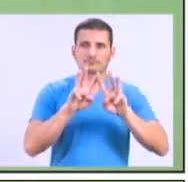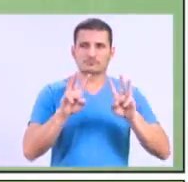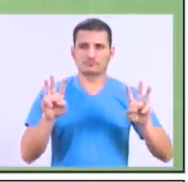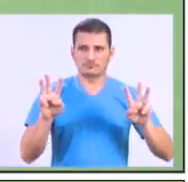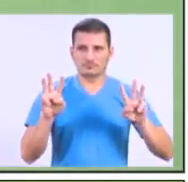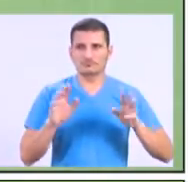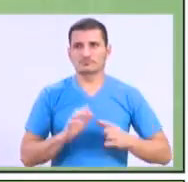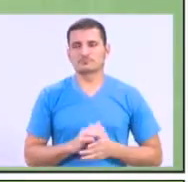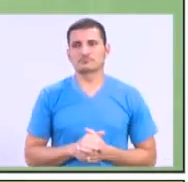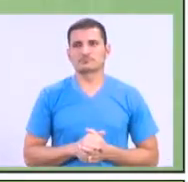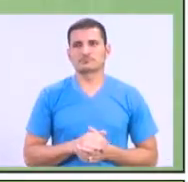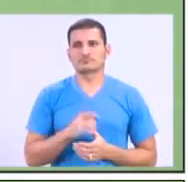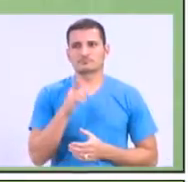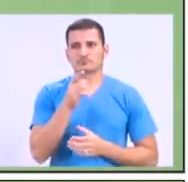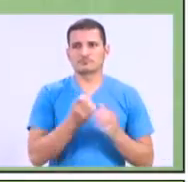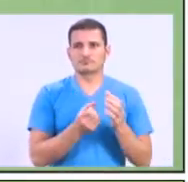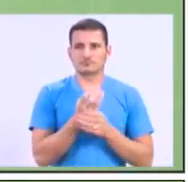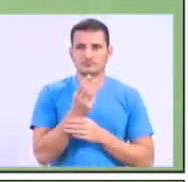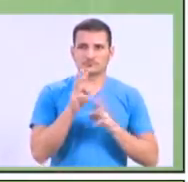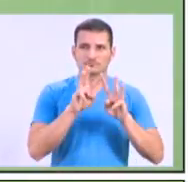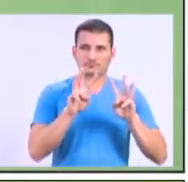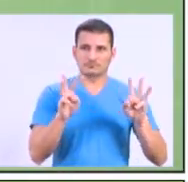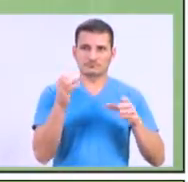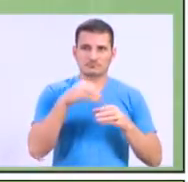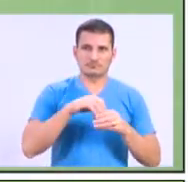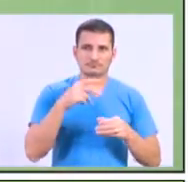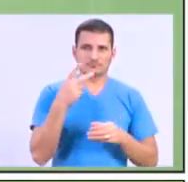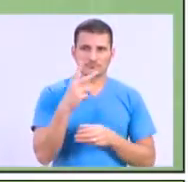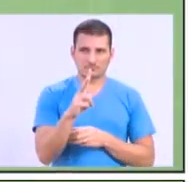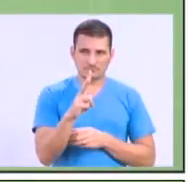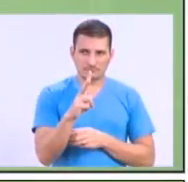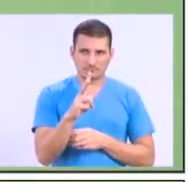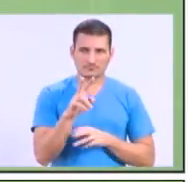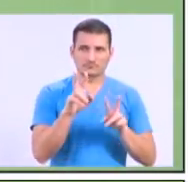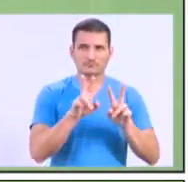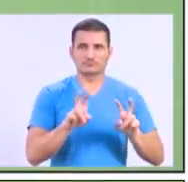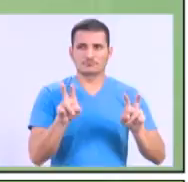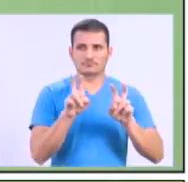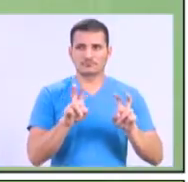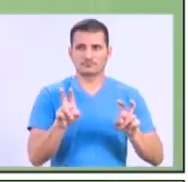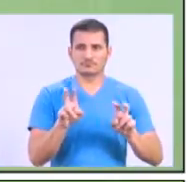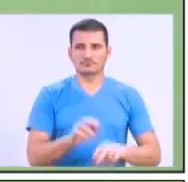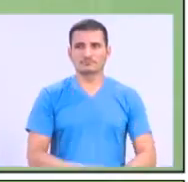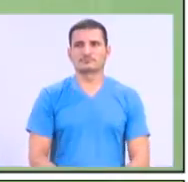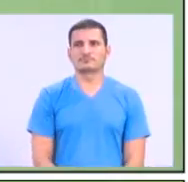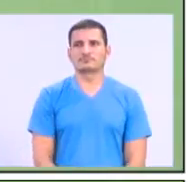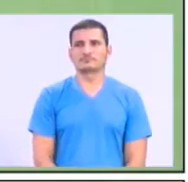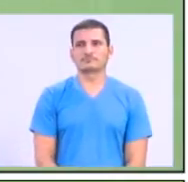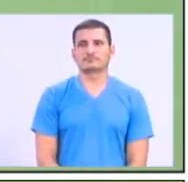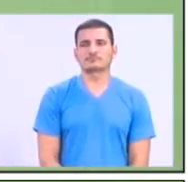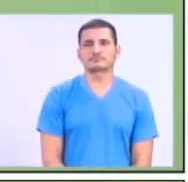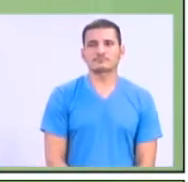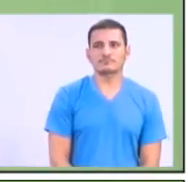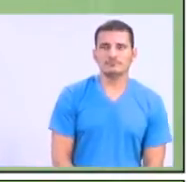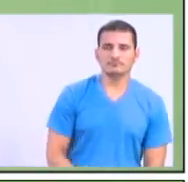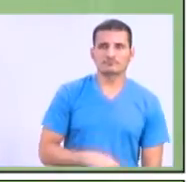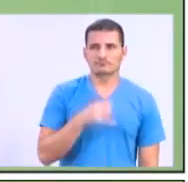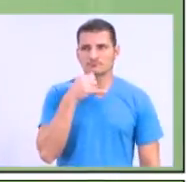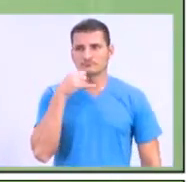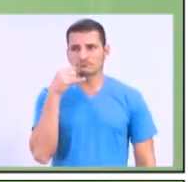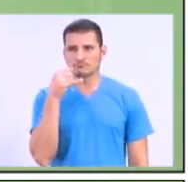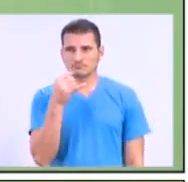acabou de criar um site dentro do seu domínio local, certo? Então, quando a gente quiser testar